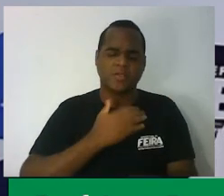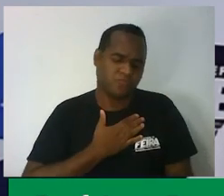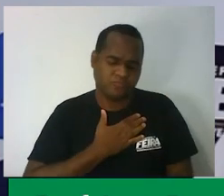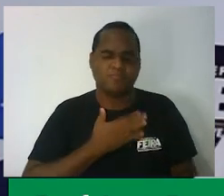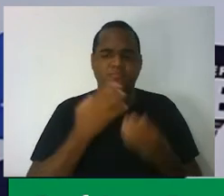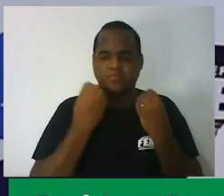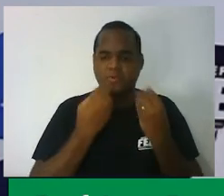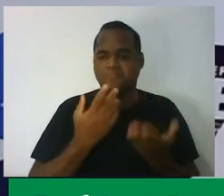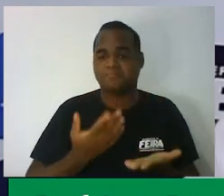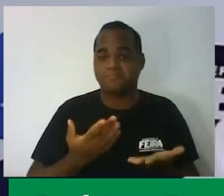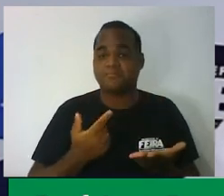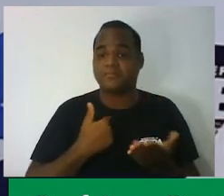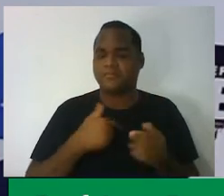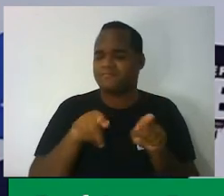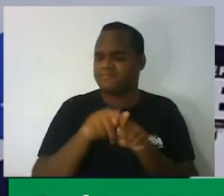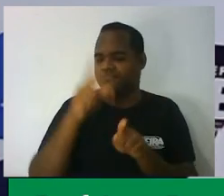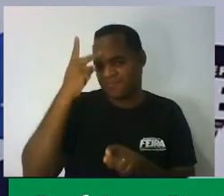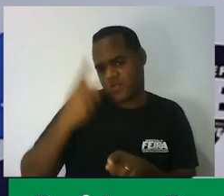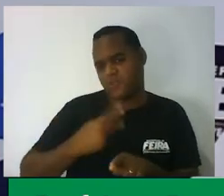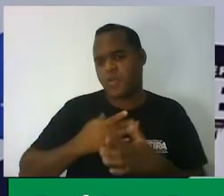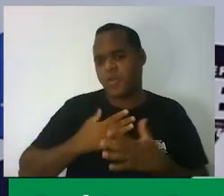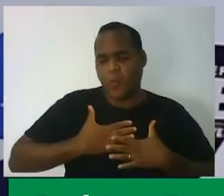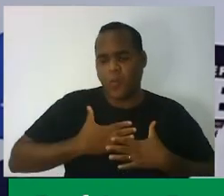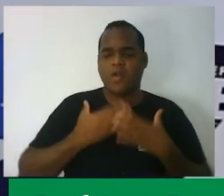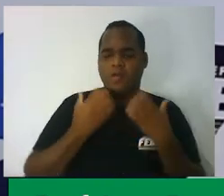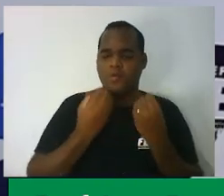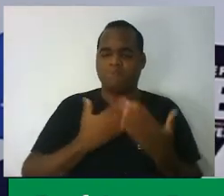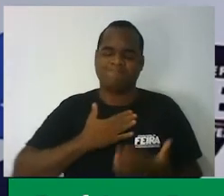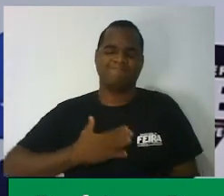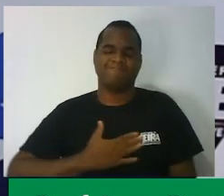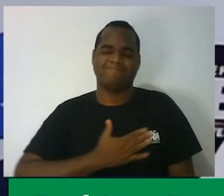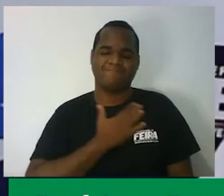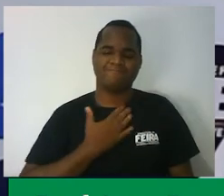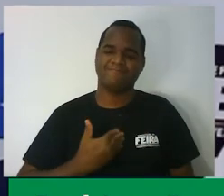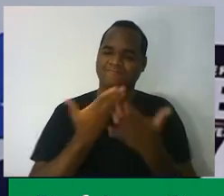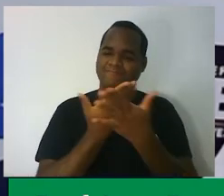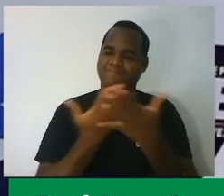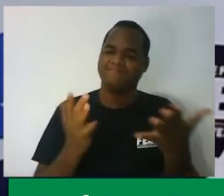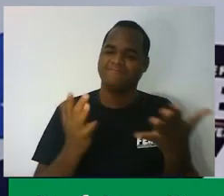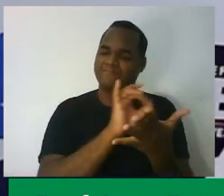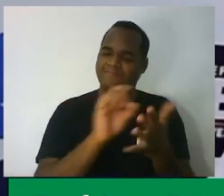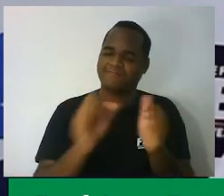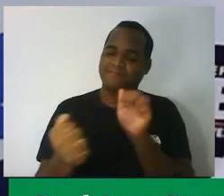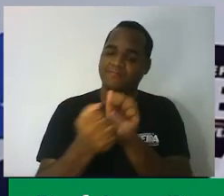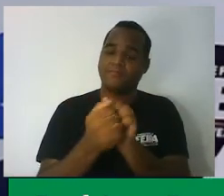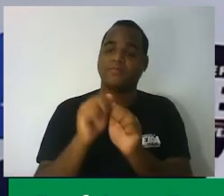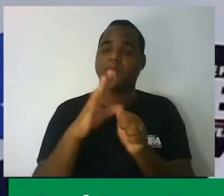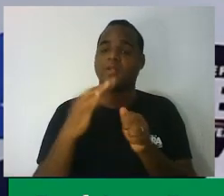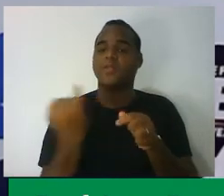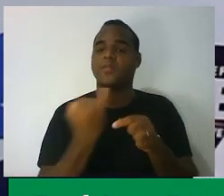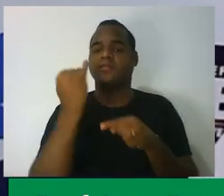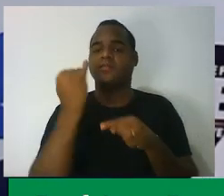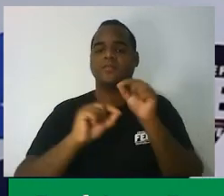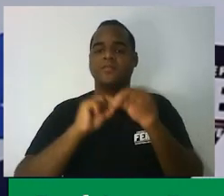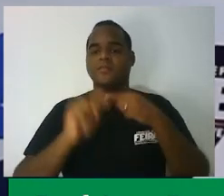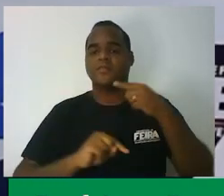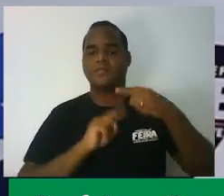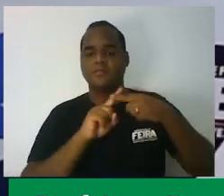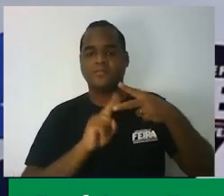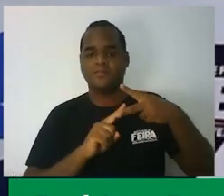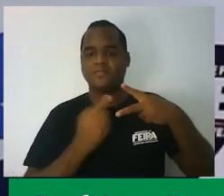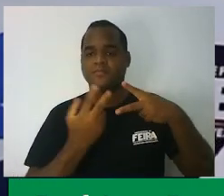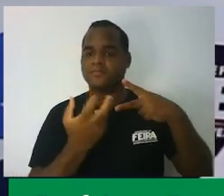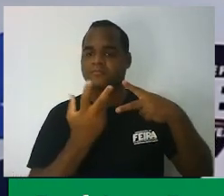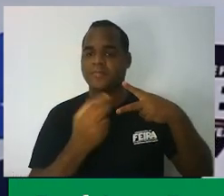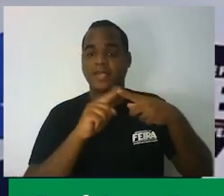bastante, tá? Para mim é sempre um prazer estar com vocês aqui. O que é que foi importante nessa aula? Perceber